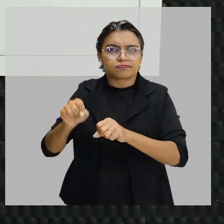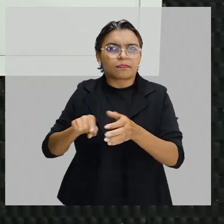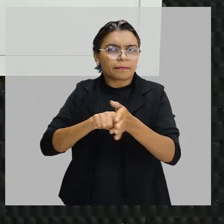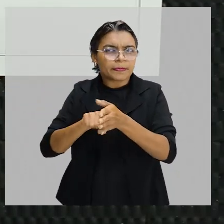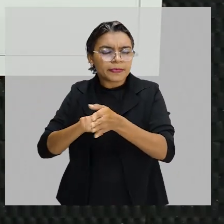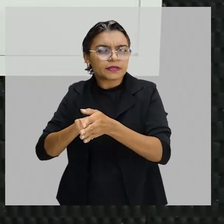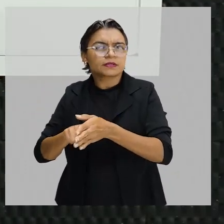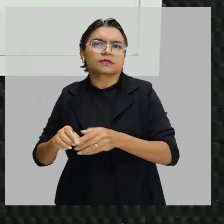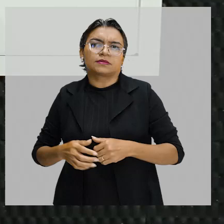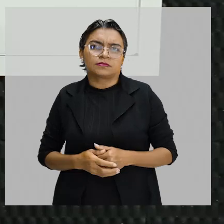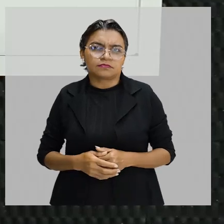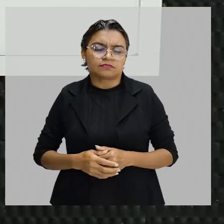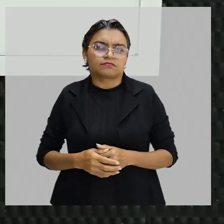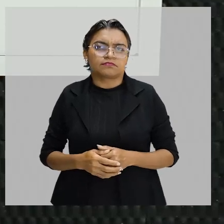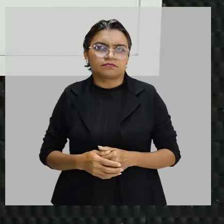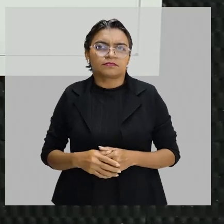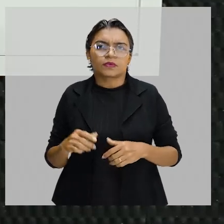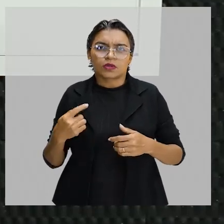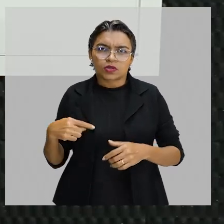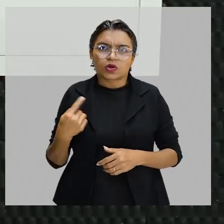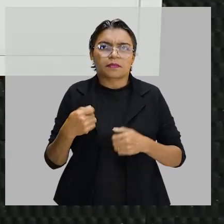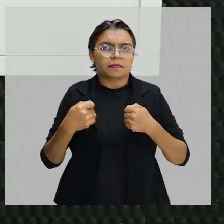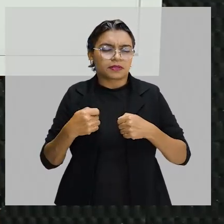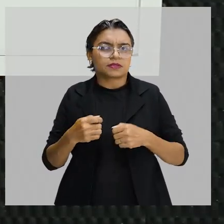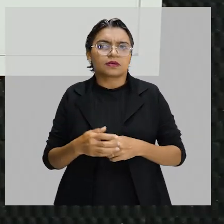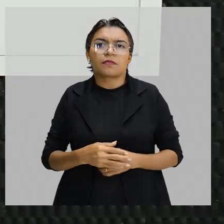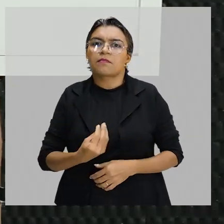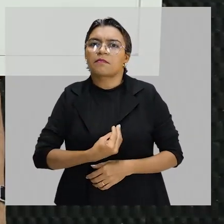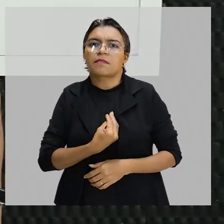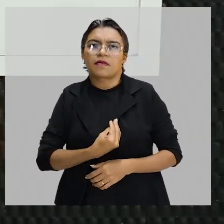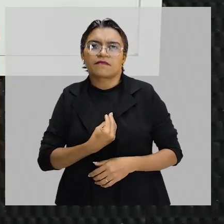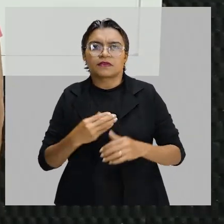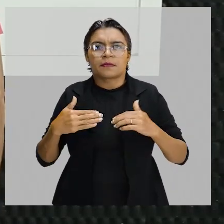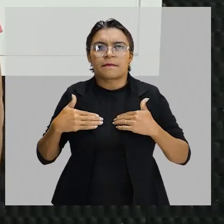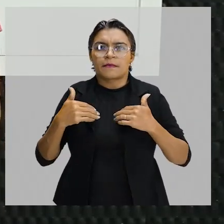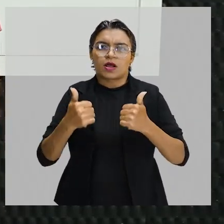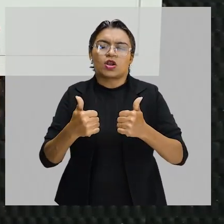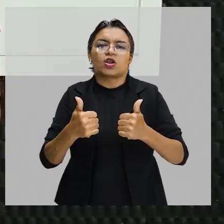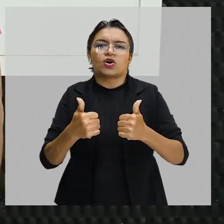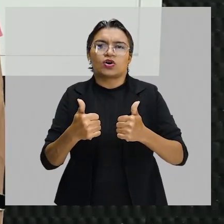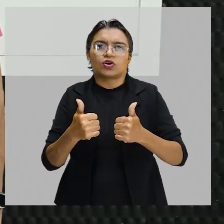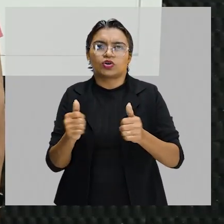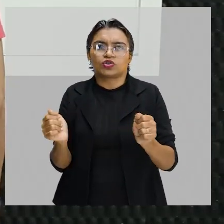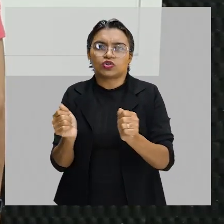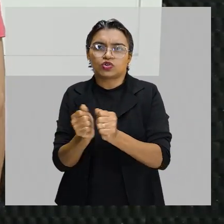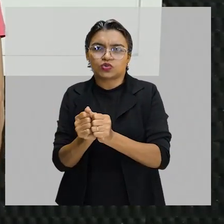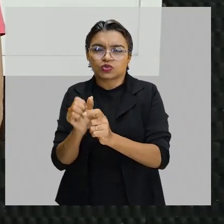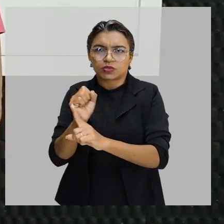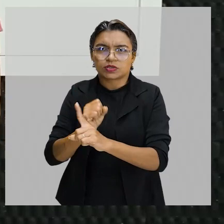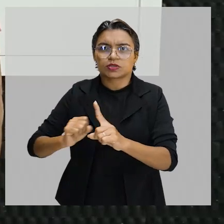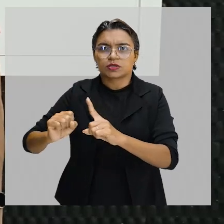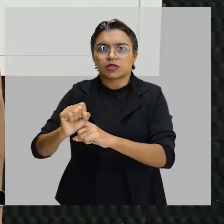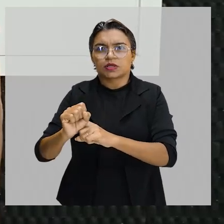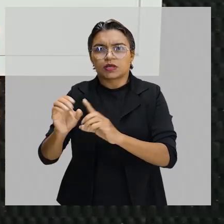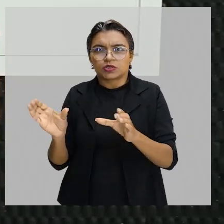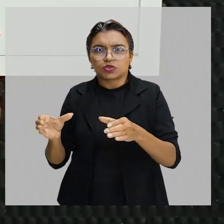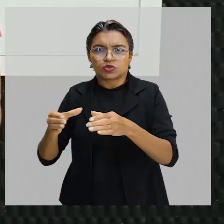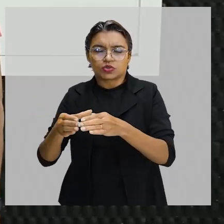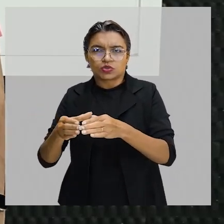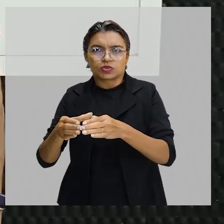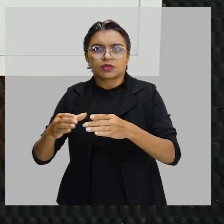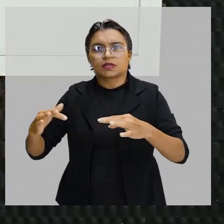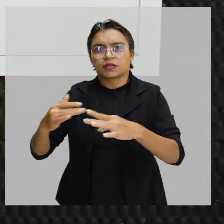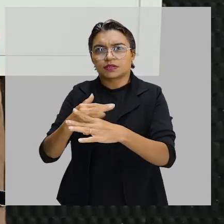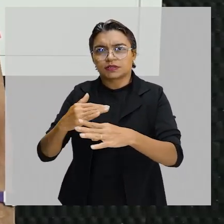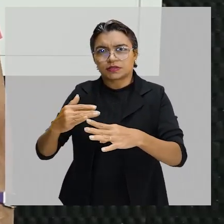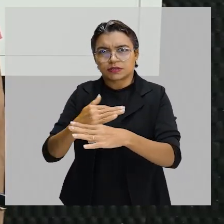busca, necessariamente, por uma vida melhor em coletividade, na polis